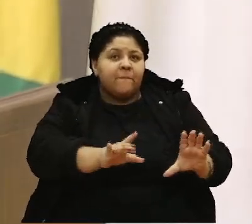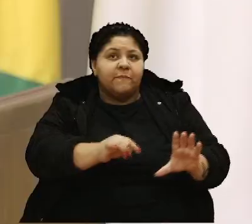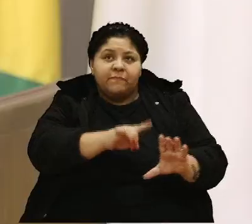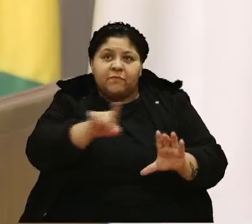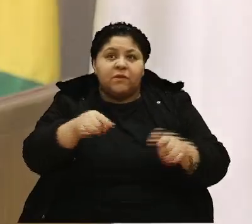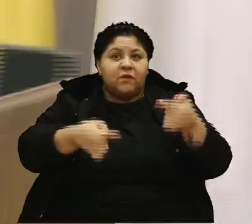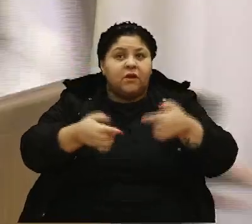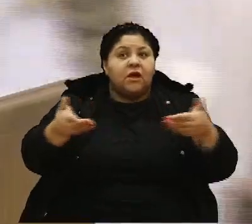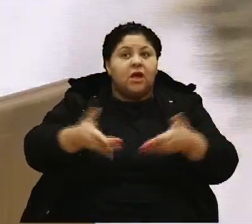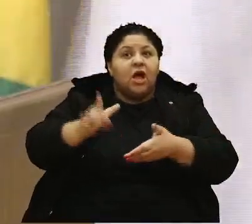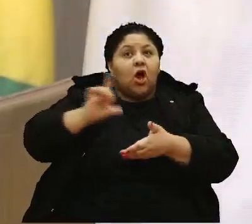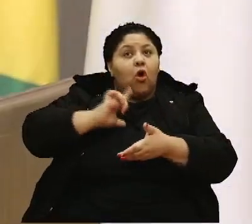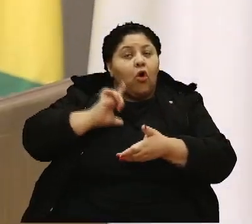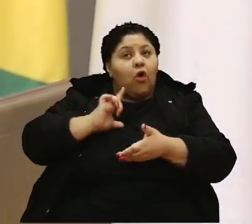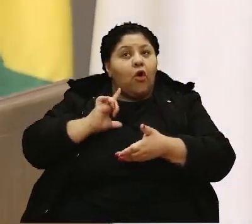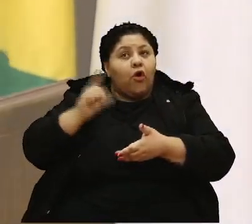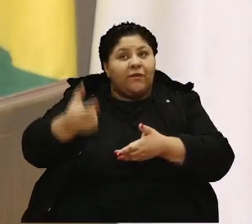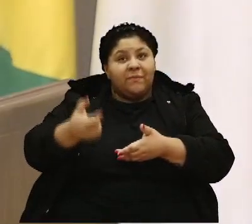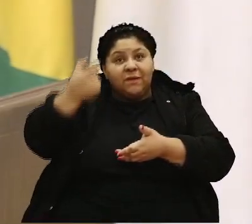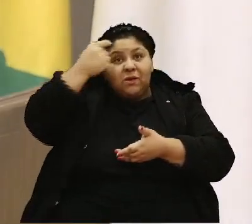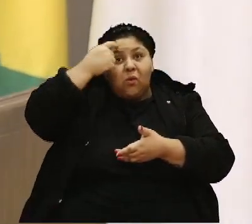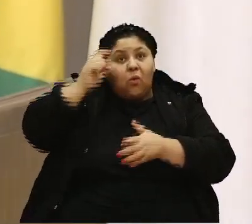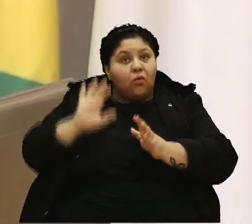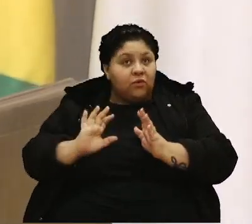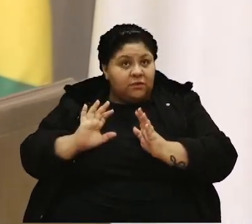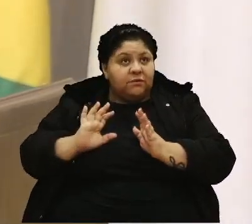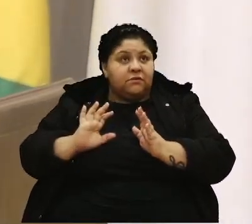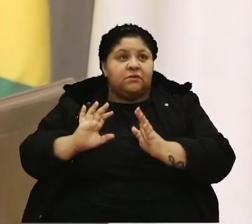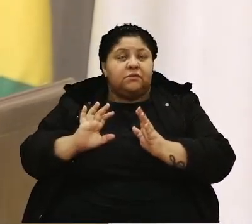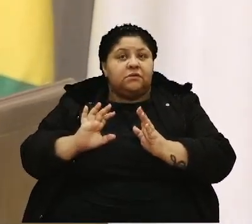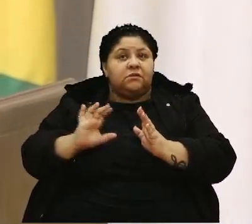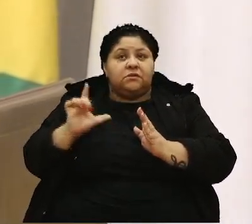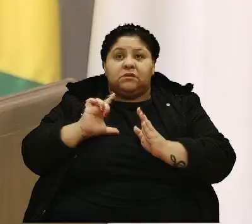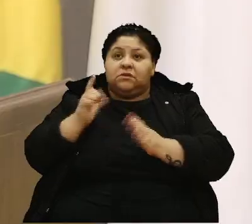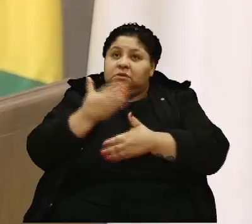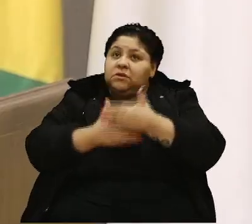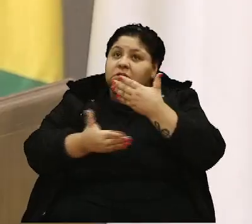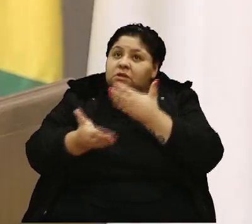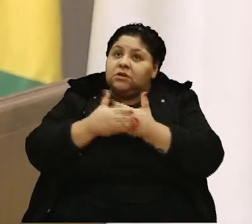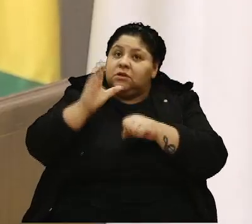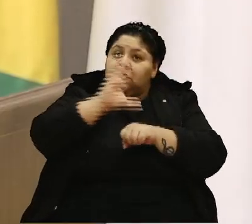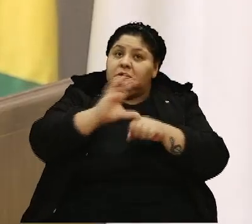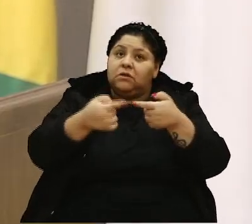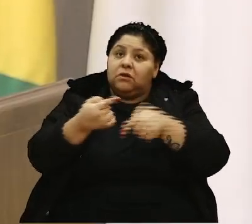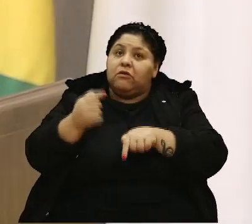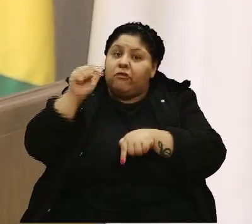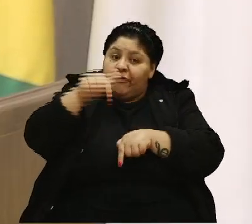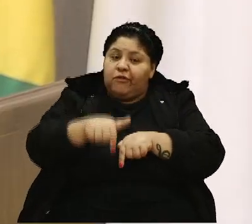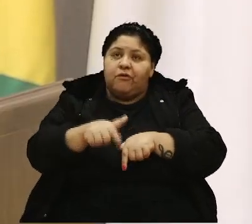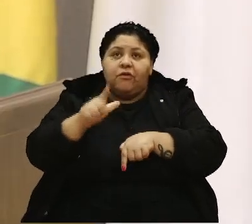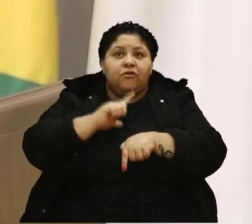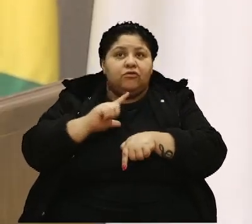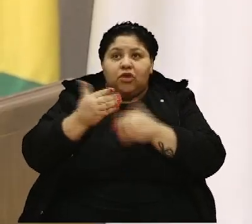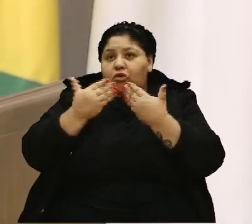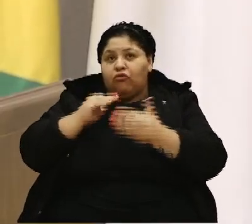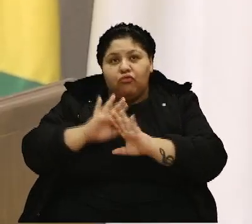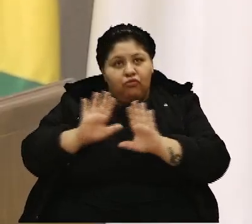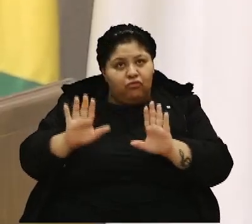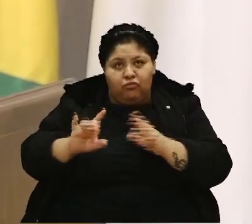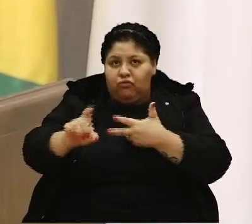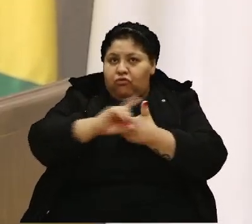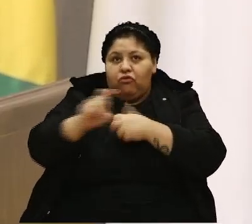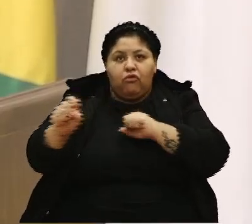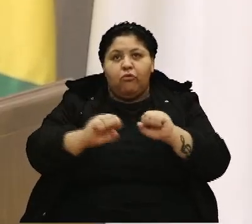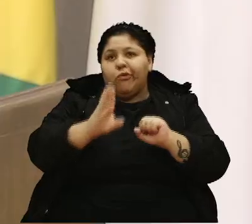discussão. Agora, nós temos que ter consciência de que tem toda essa inconstitucionalidade, virá para cá, não tenho dúvida que o Executivo